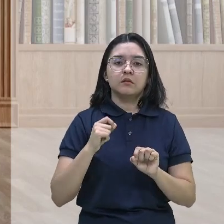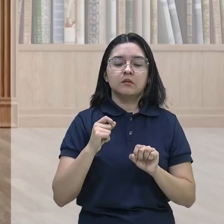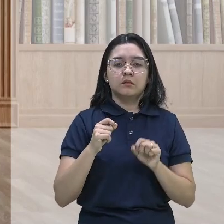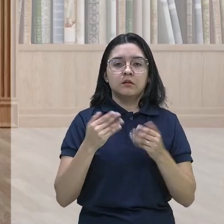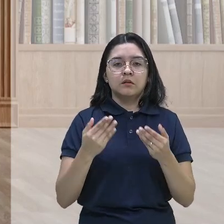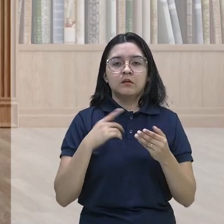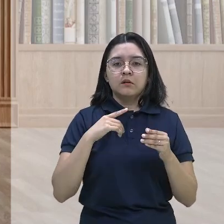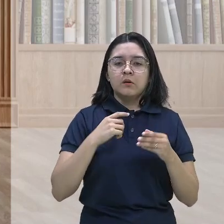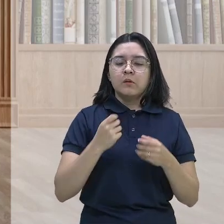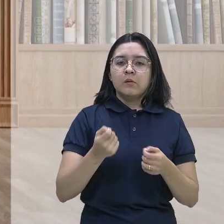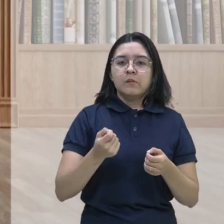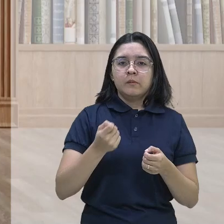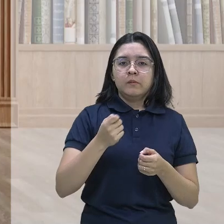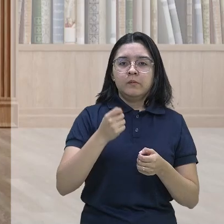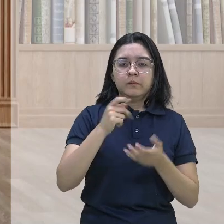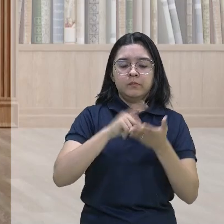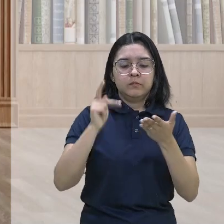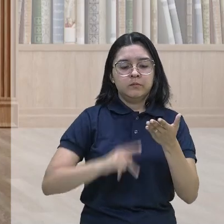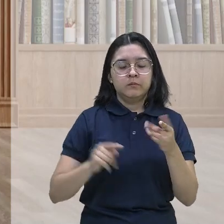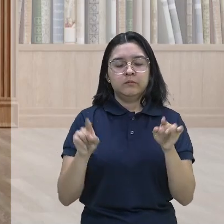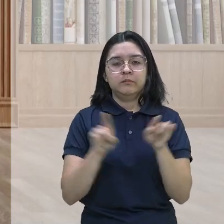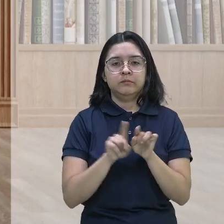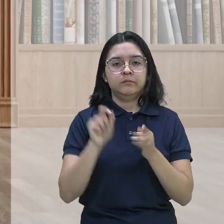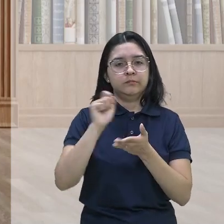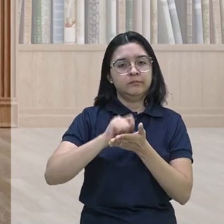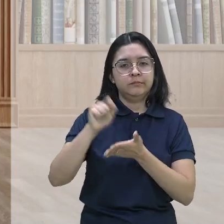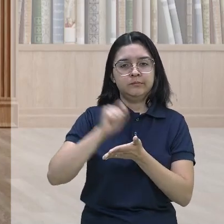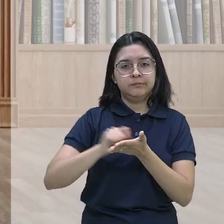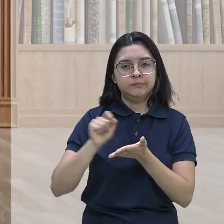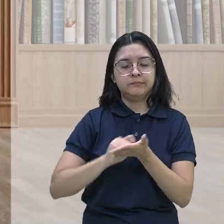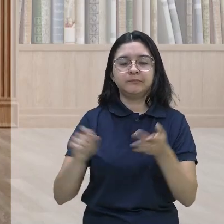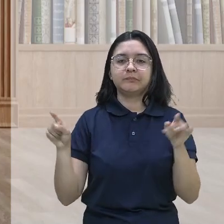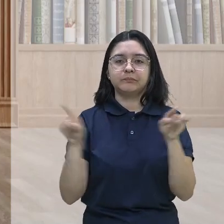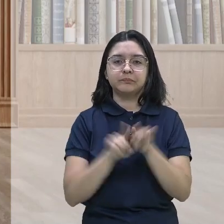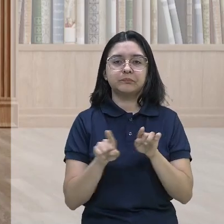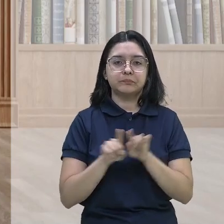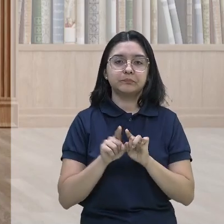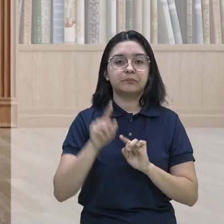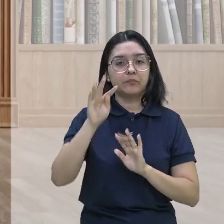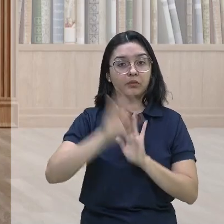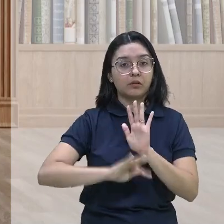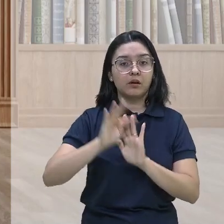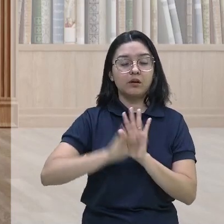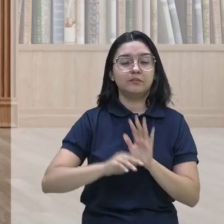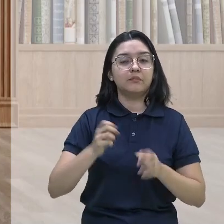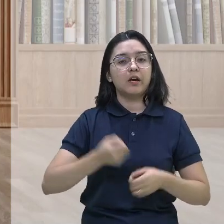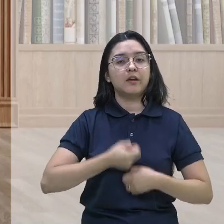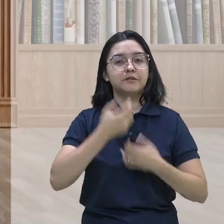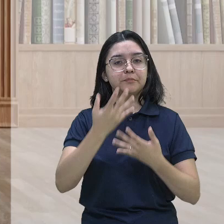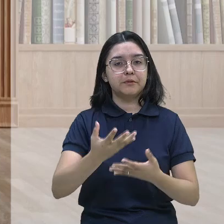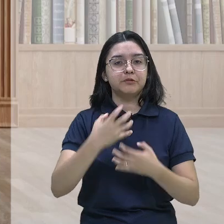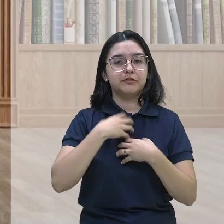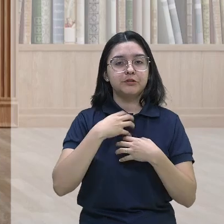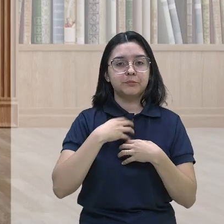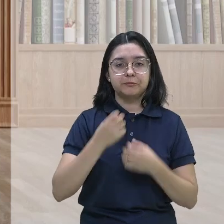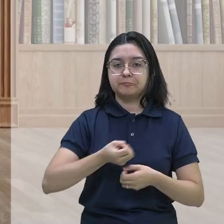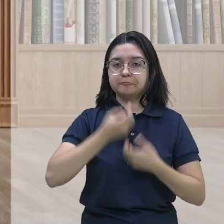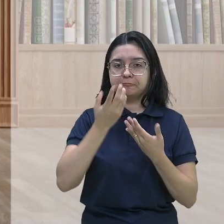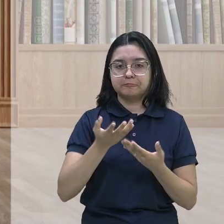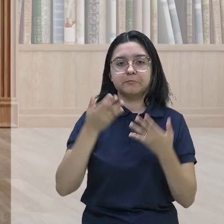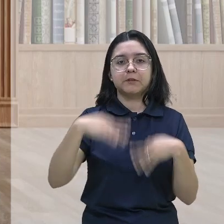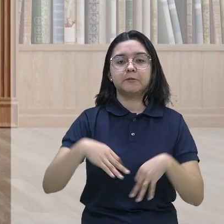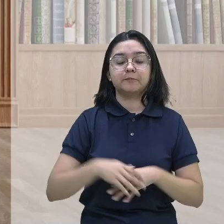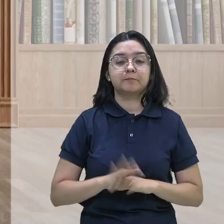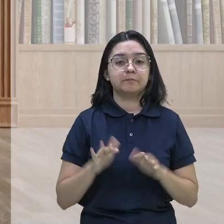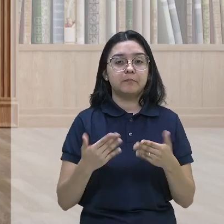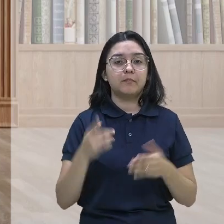do poeta, da pessoa que escreve um poema, que escreve esse texto, ela quer expressar os seus sentimentos, certo?